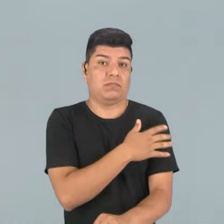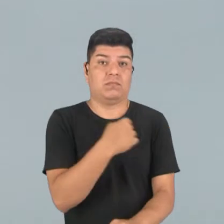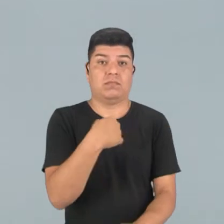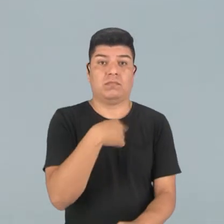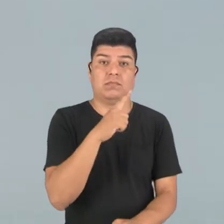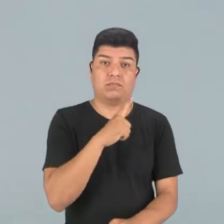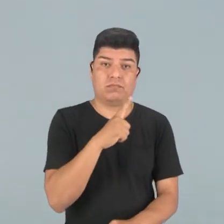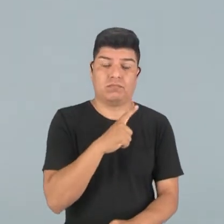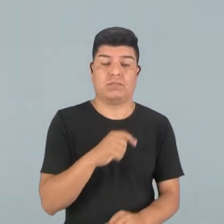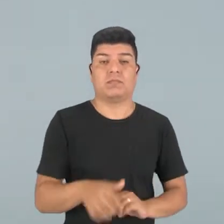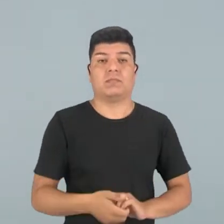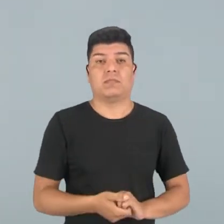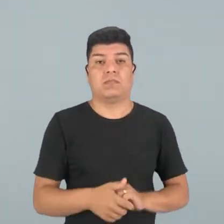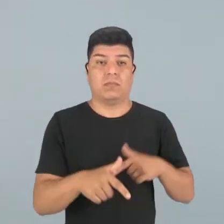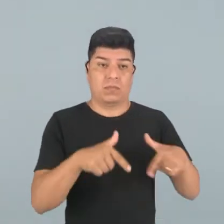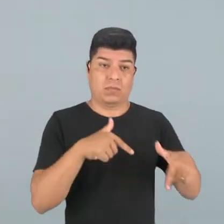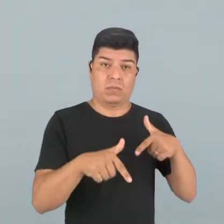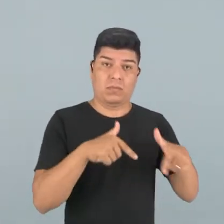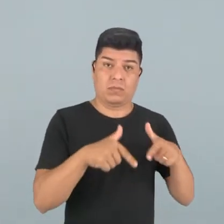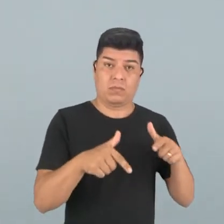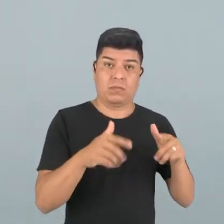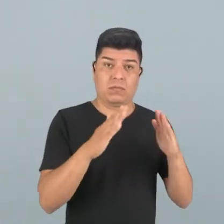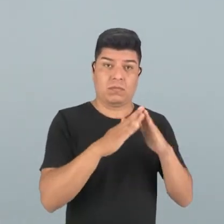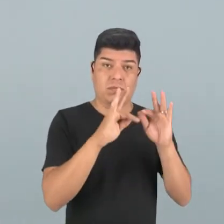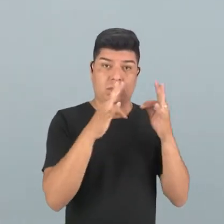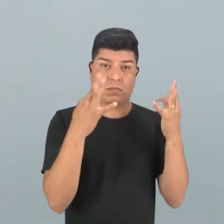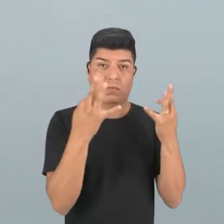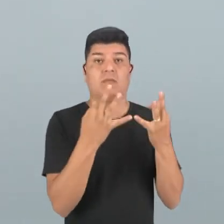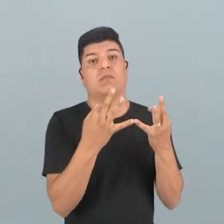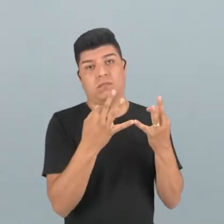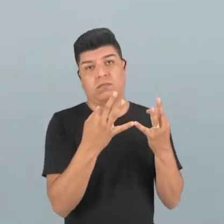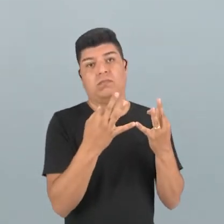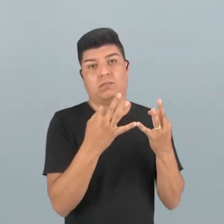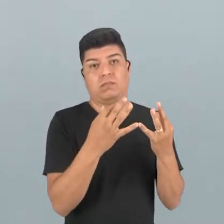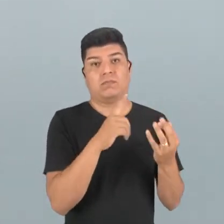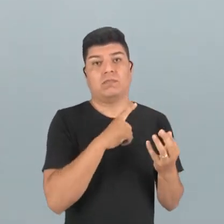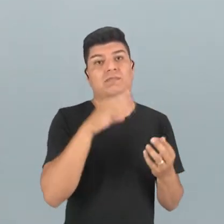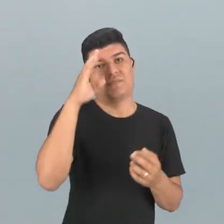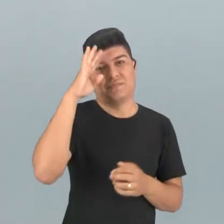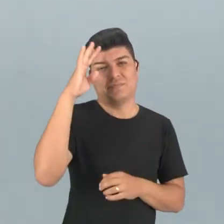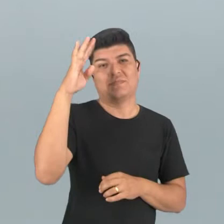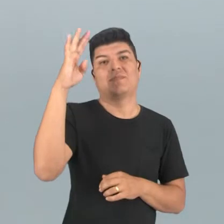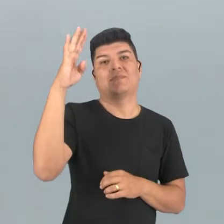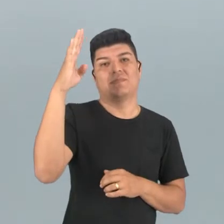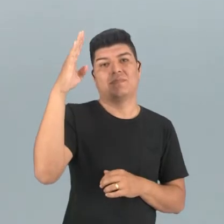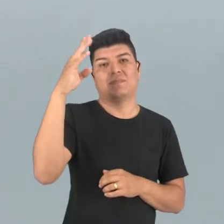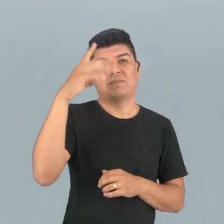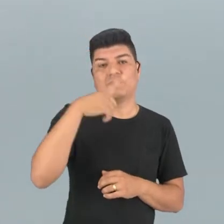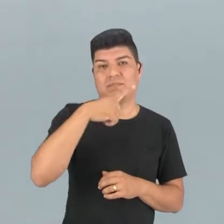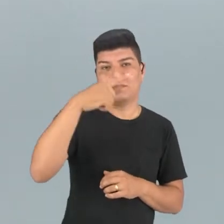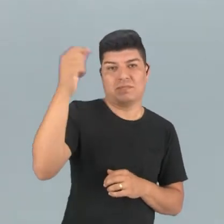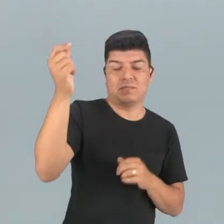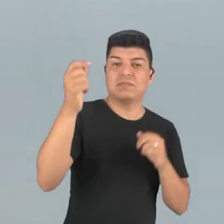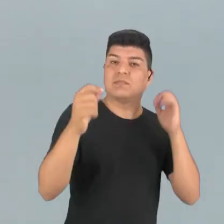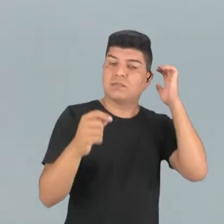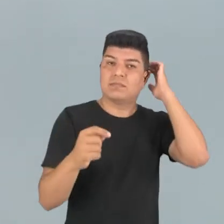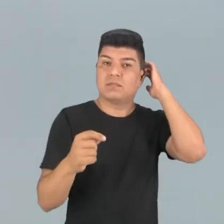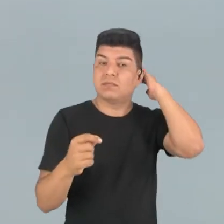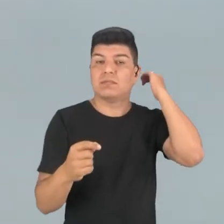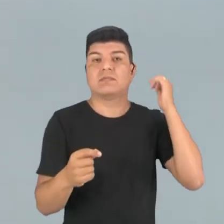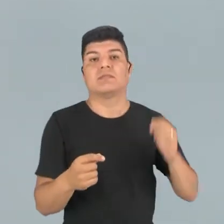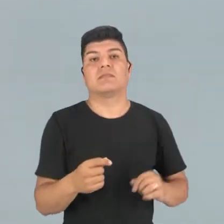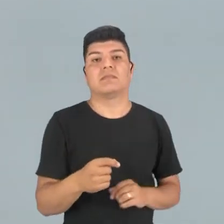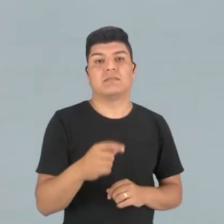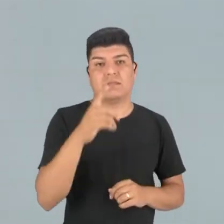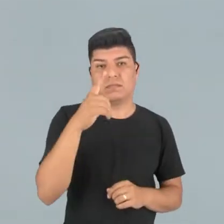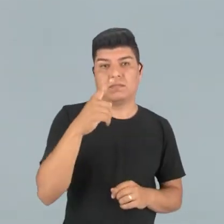sofri. Eu trabalhava, né, em casa de família e, claro, que eu tinha um sonho de sair, né, dessa situação, de deixar de